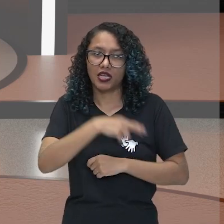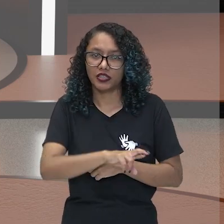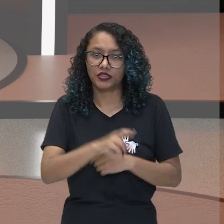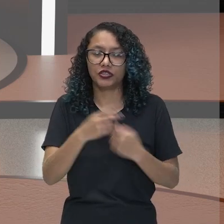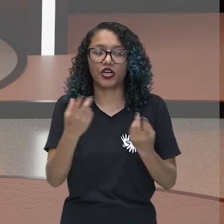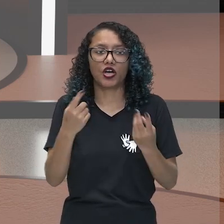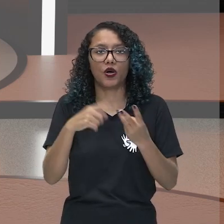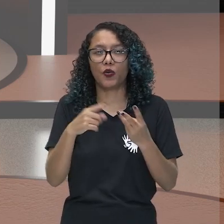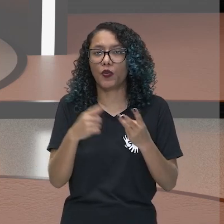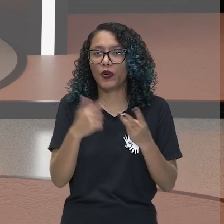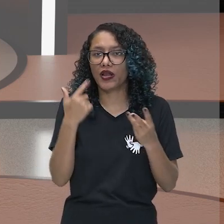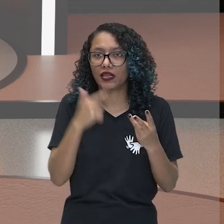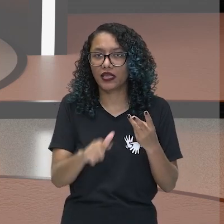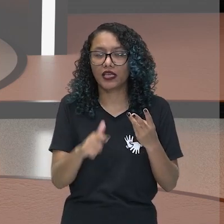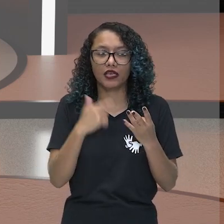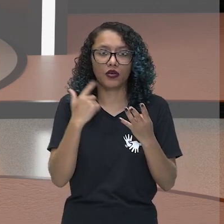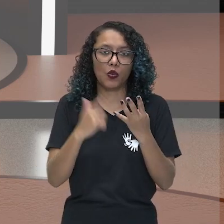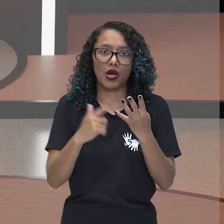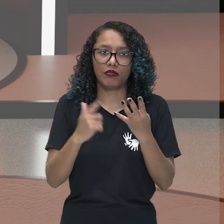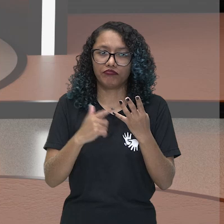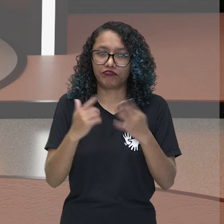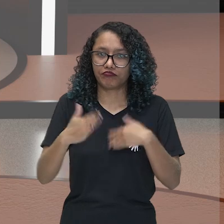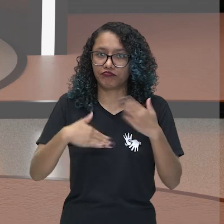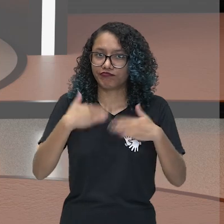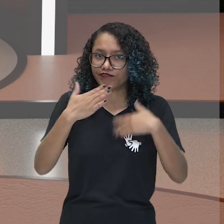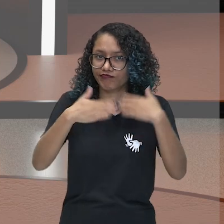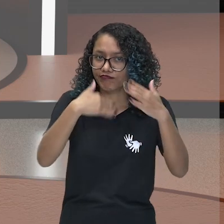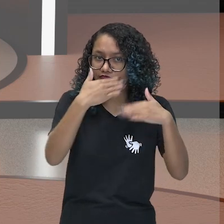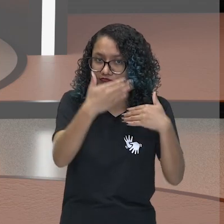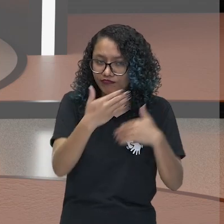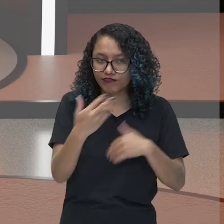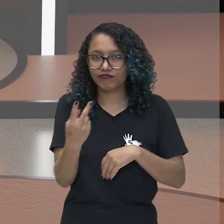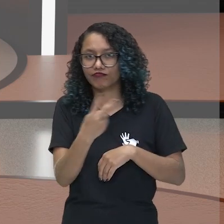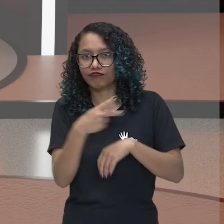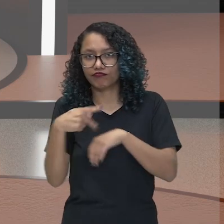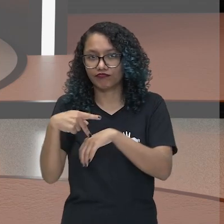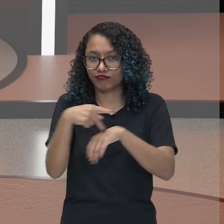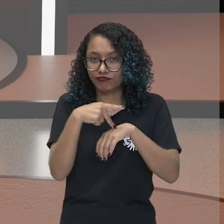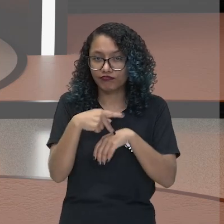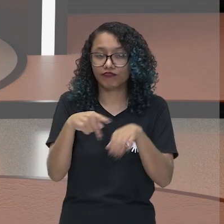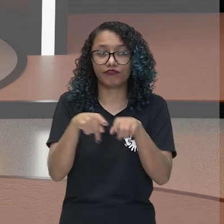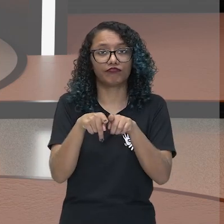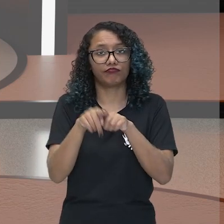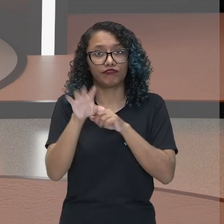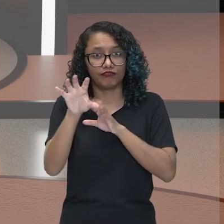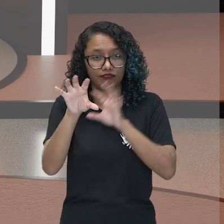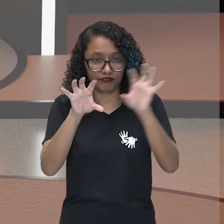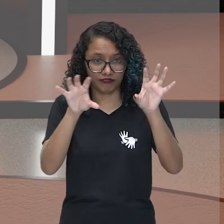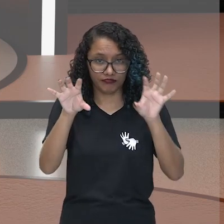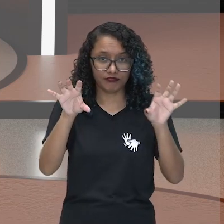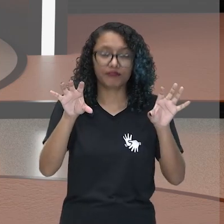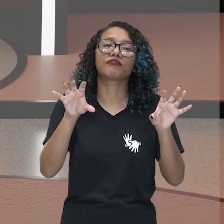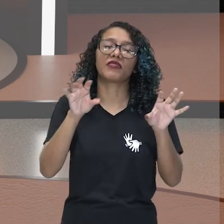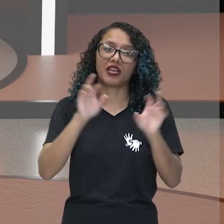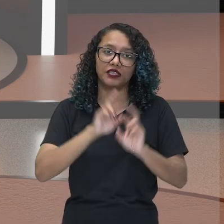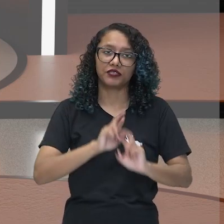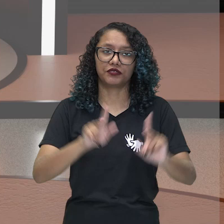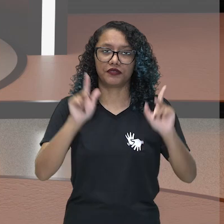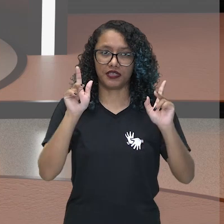os idiomas, o desenvolvimento que aconteceu nesses continentes também são